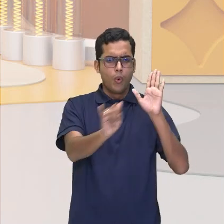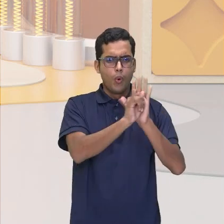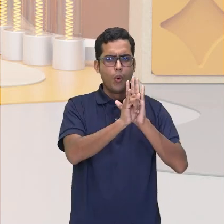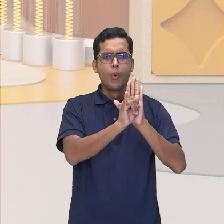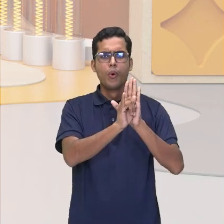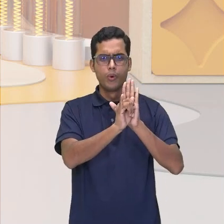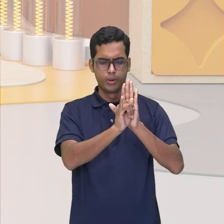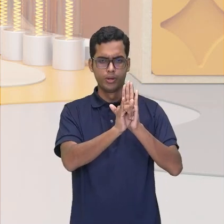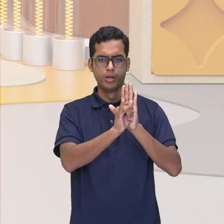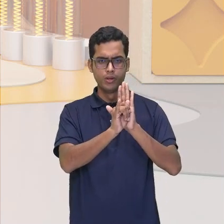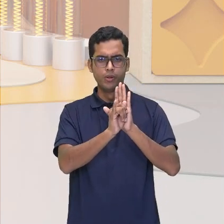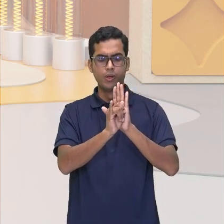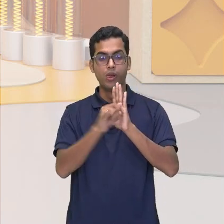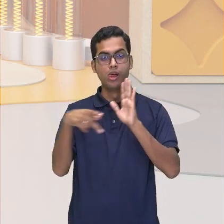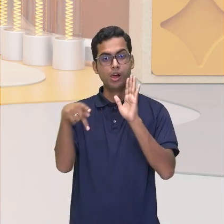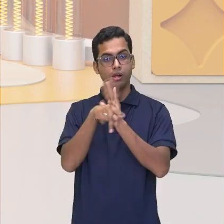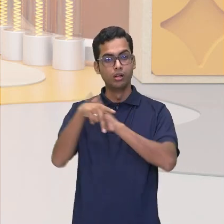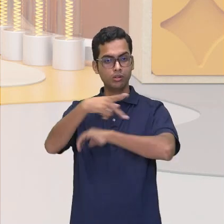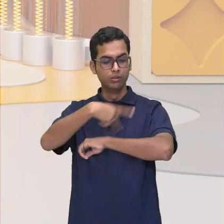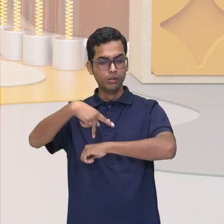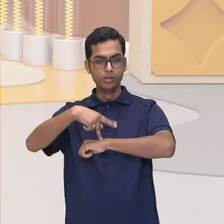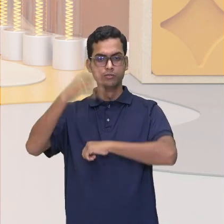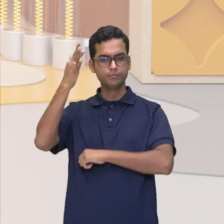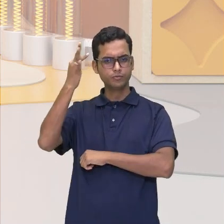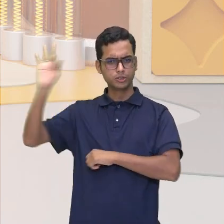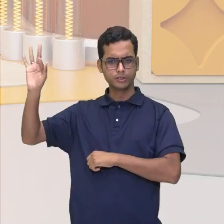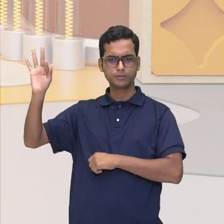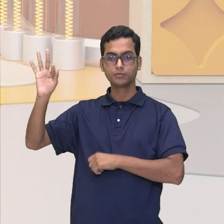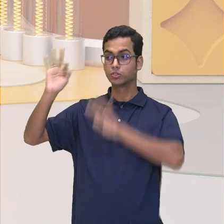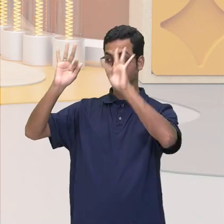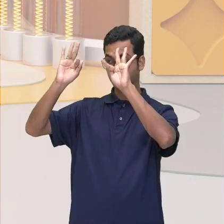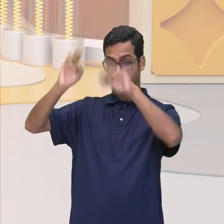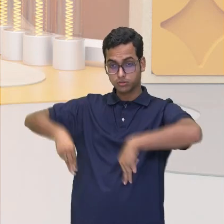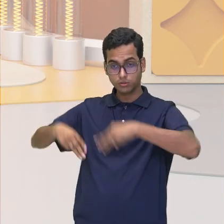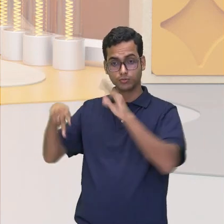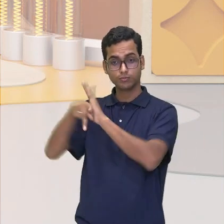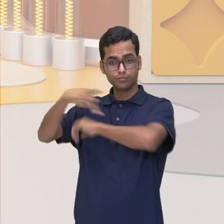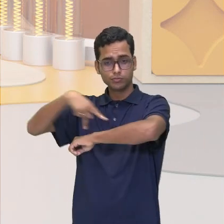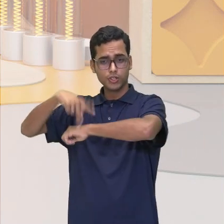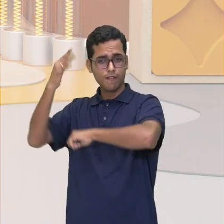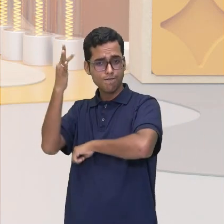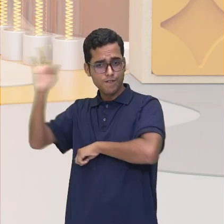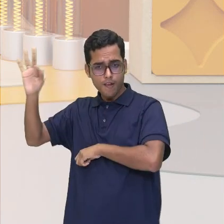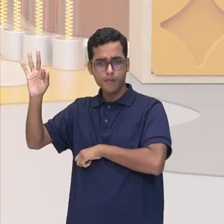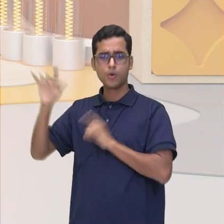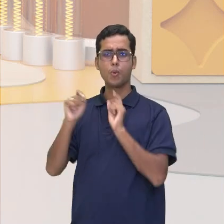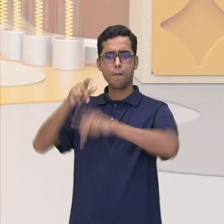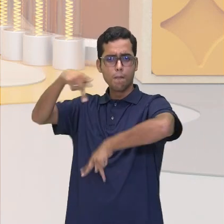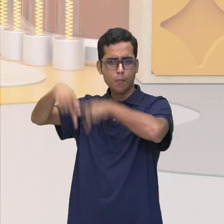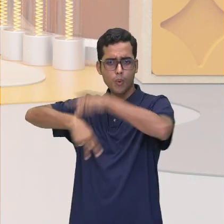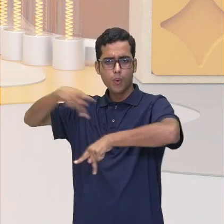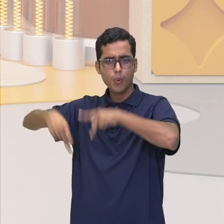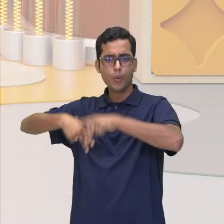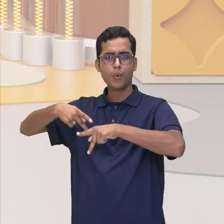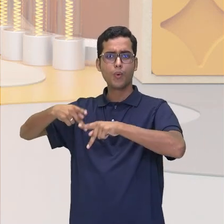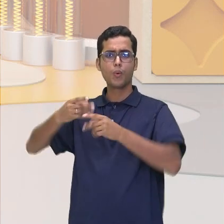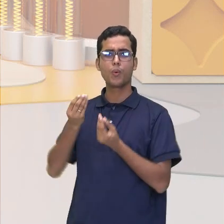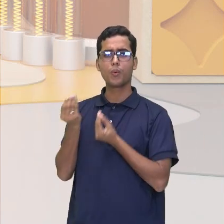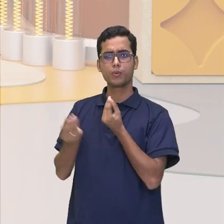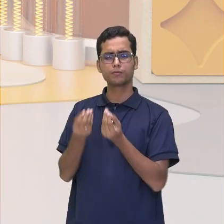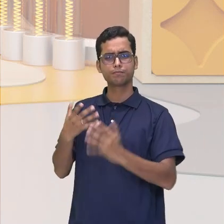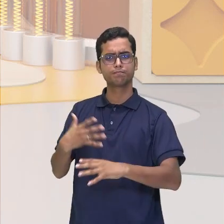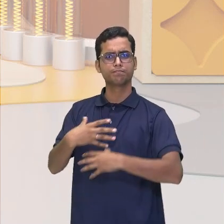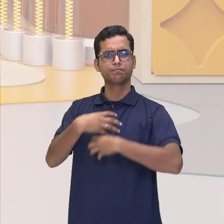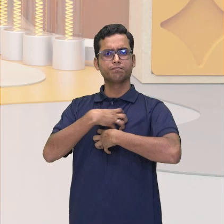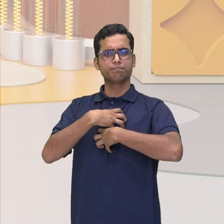nacional francesa. Ao final desse conflito, a França, os franceses vão sair desse conflito com um